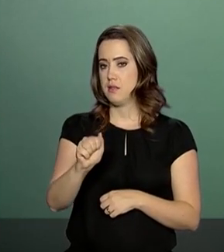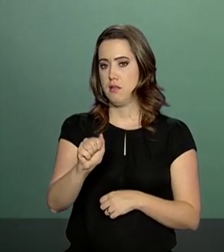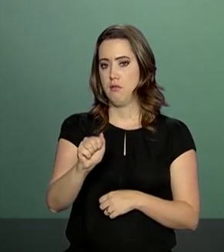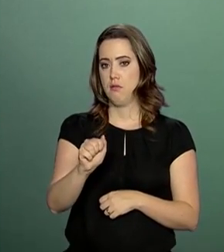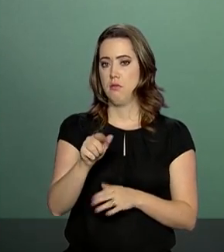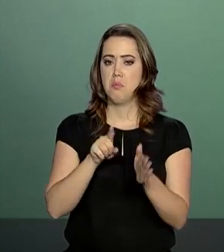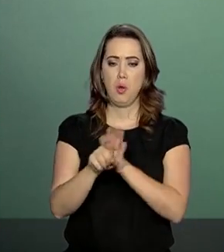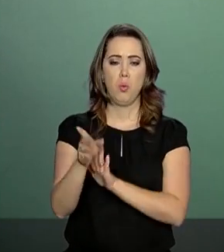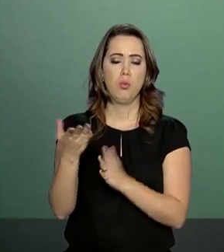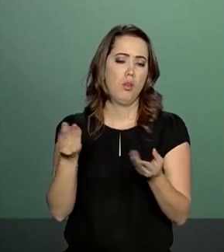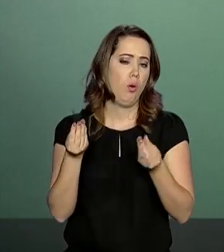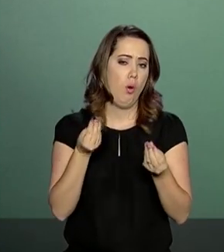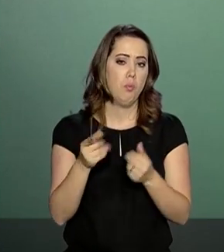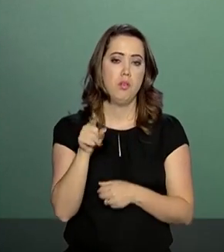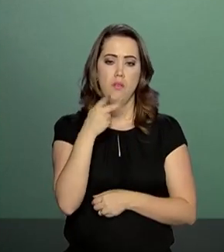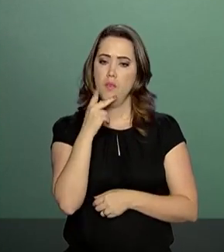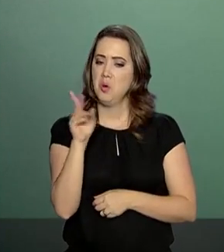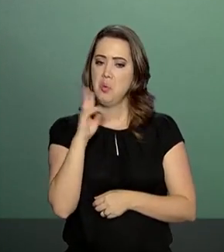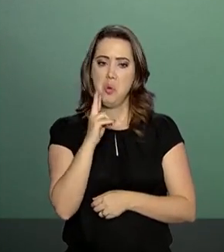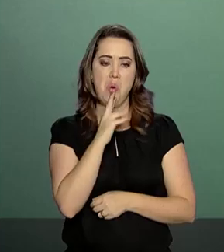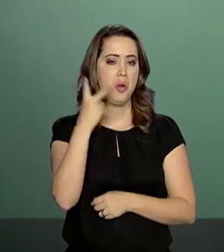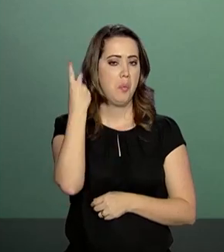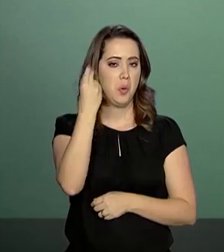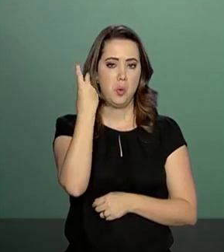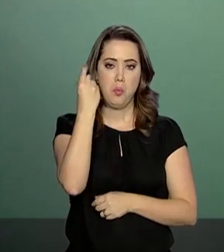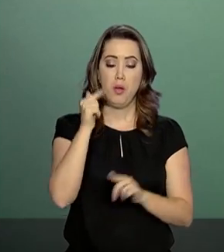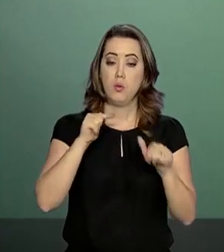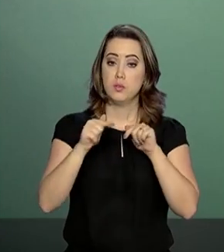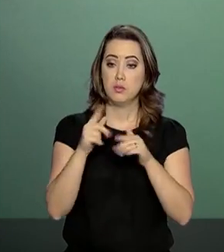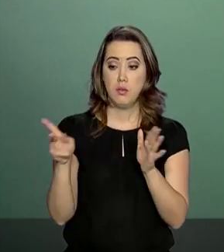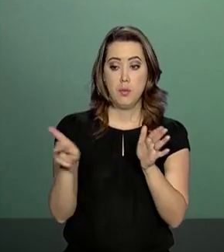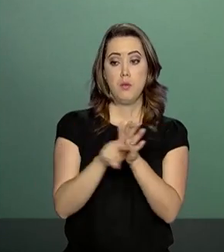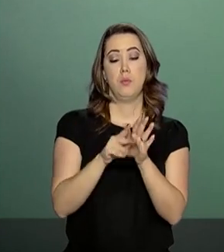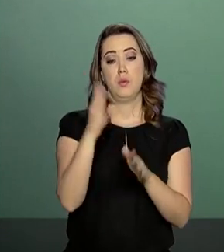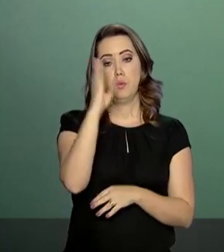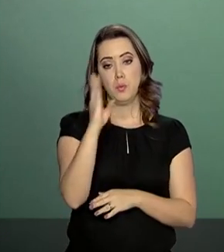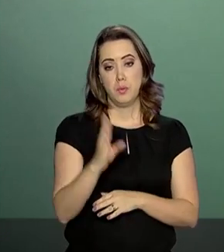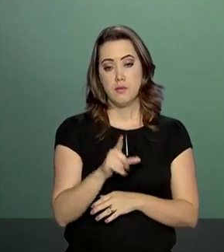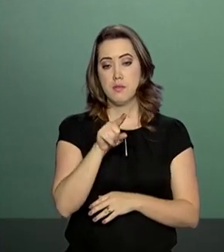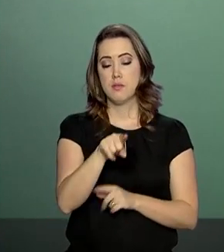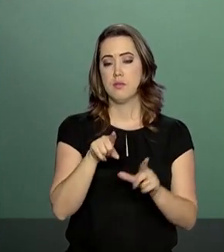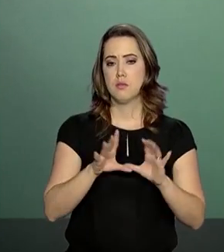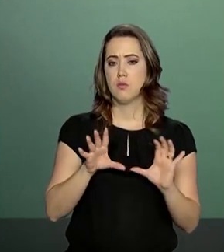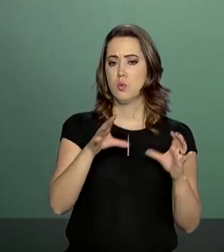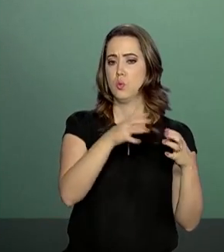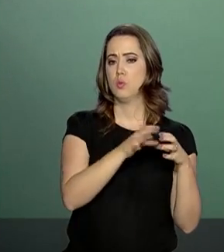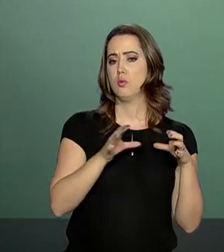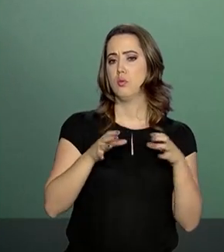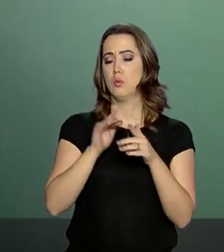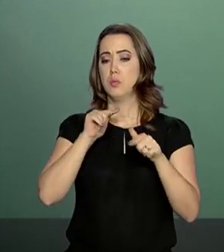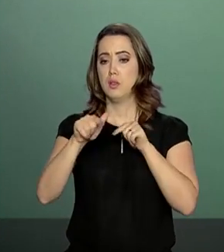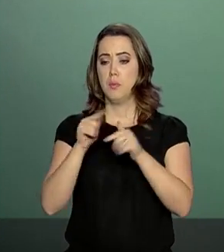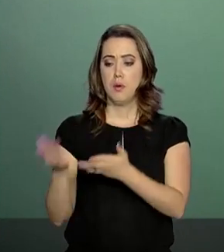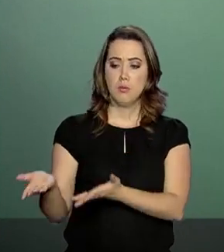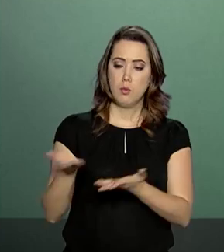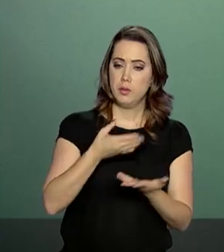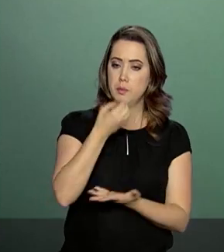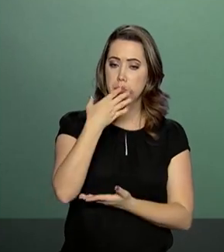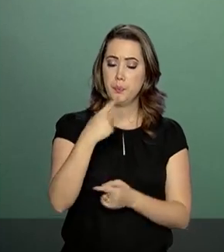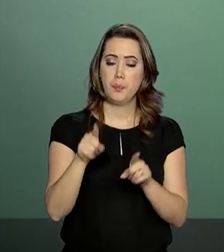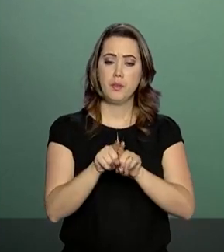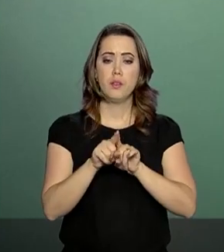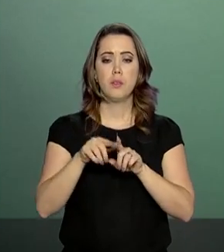Total estado de normalidade as operações continuam por parte das nossas agências no que toca a operação acolhida